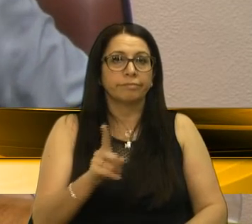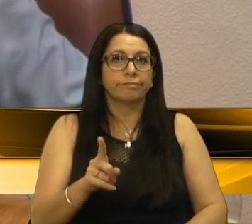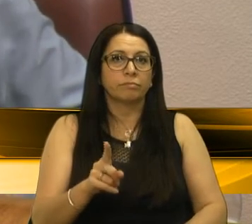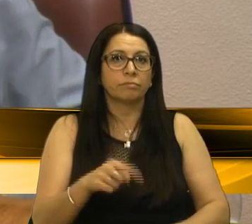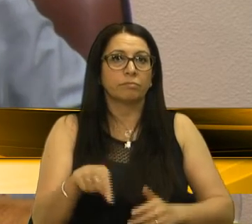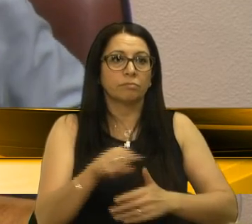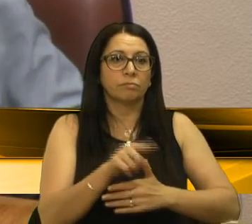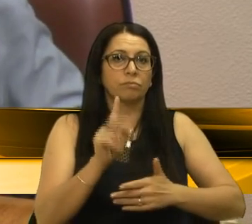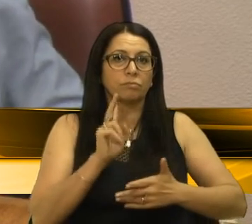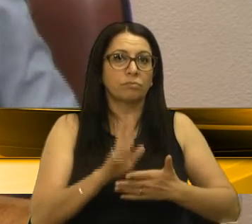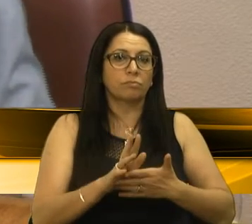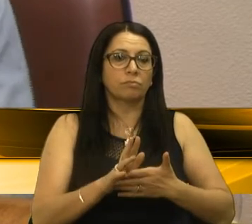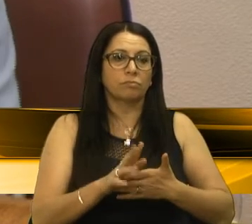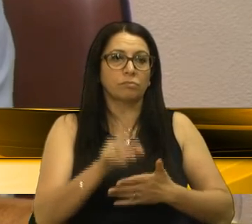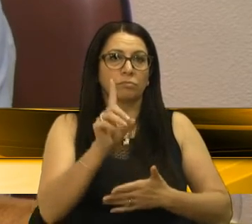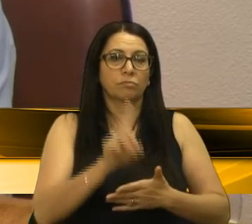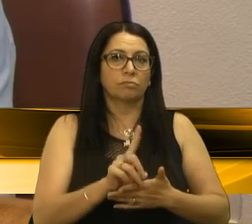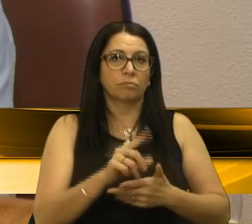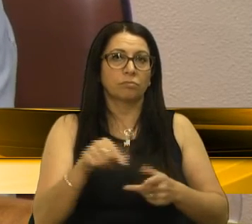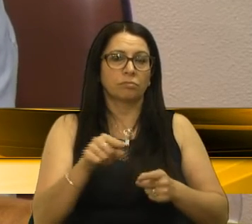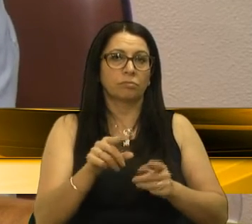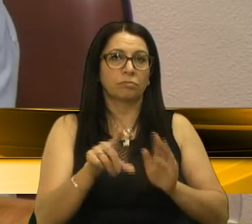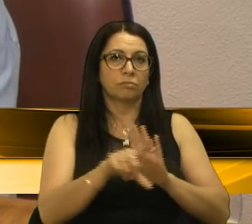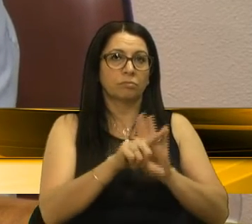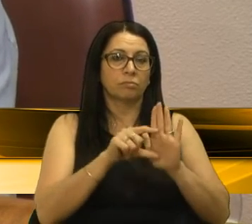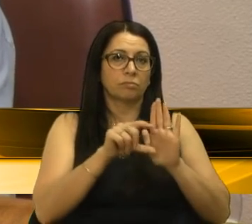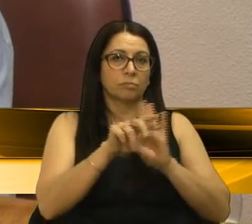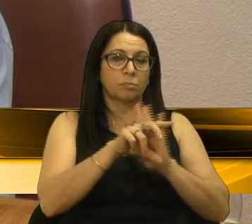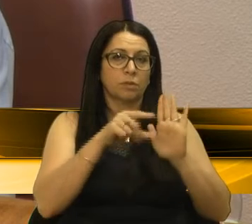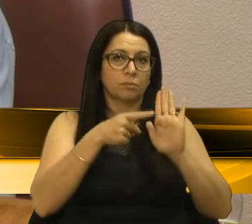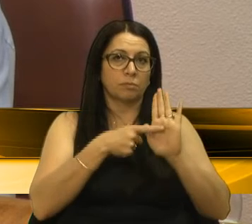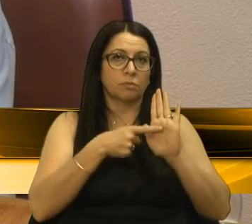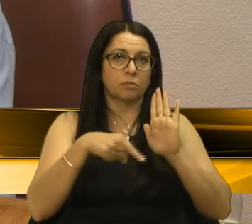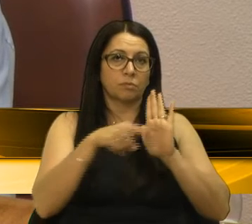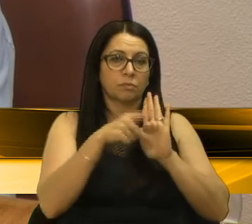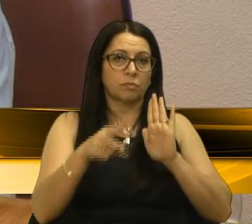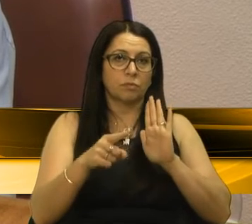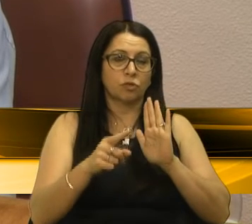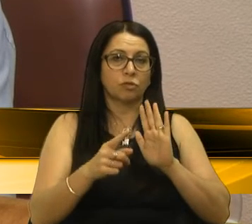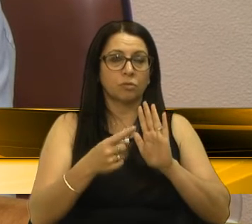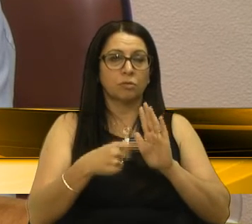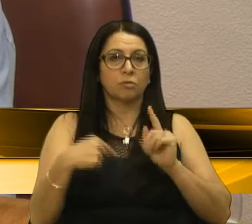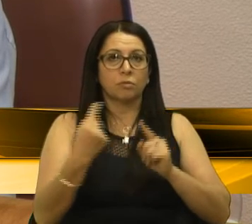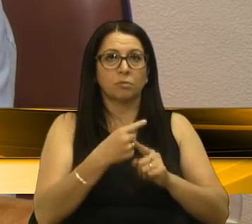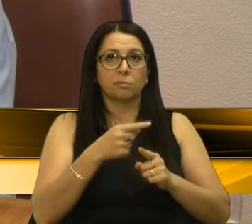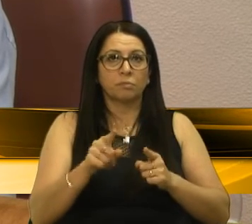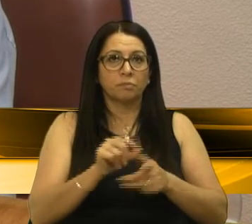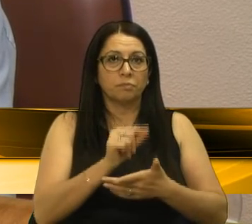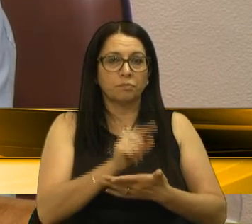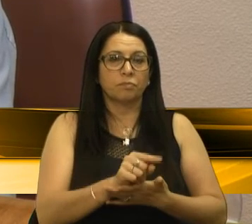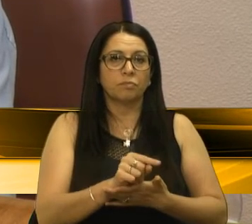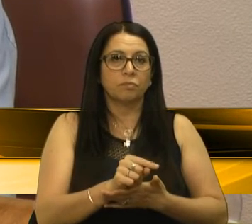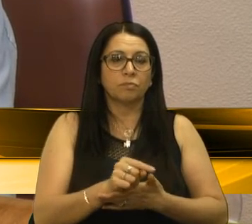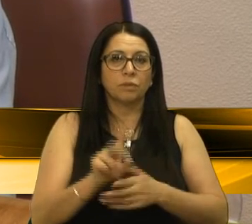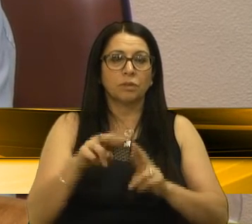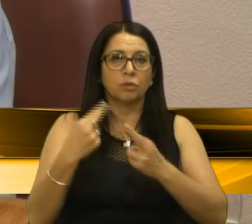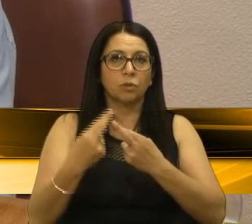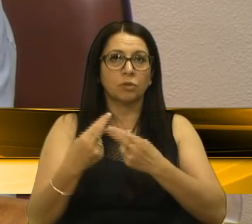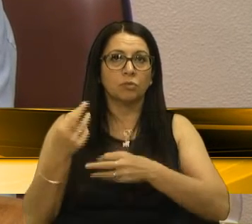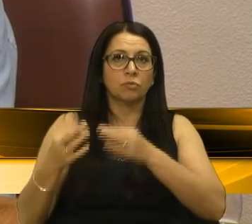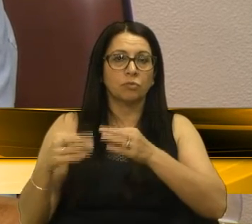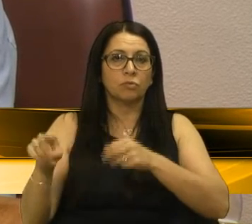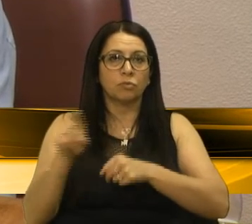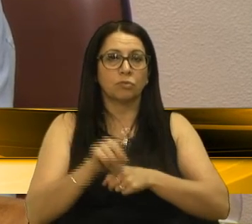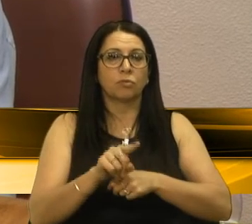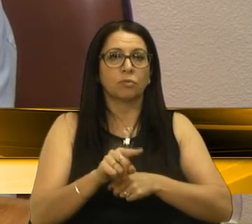11º, a disputa sobre direitos indígenas. Parágrafo 1º. As causas em que a União for autora serão aforadas na seção judiciária onde tiver domicílio a outra